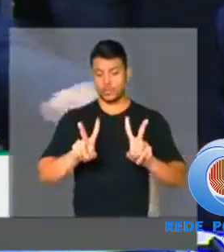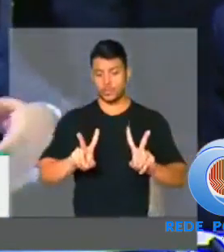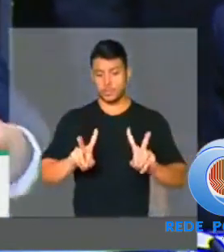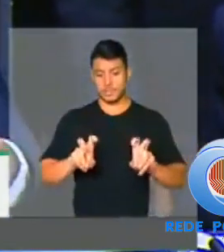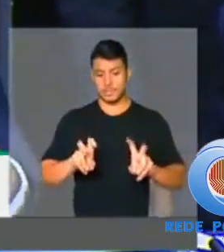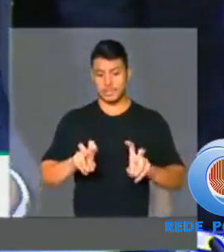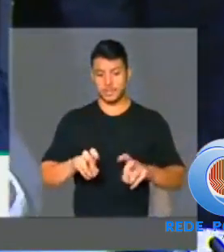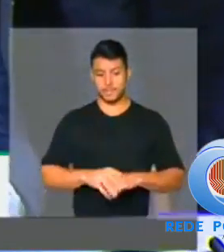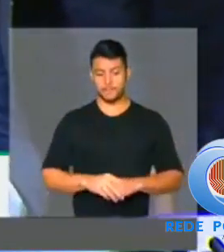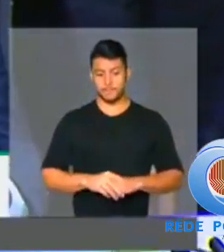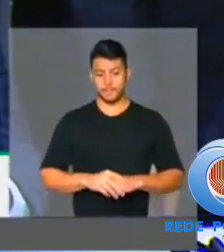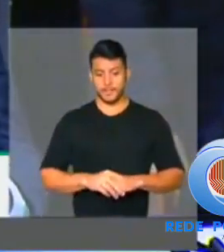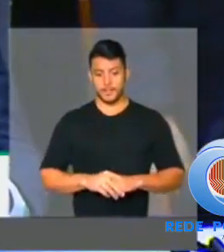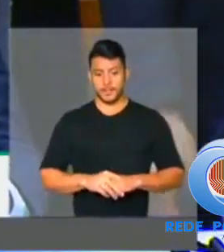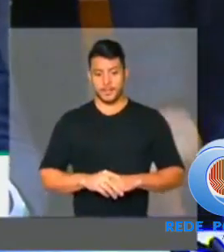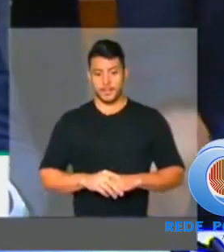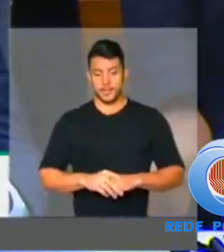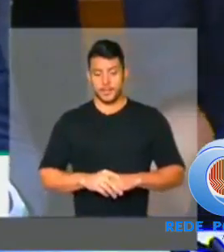de 19.